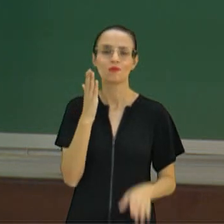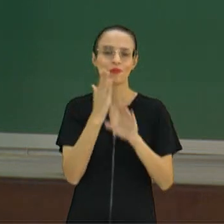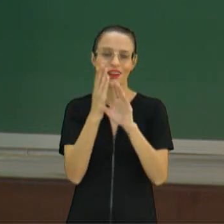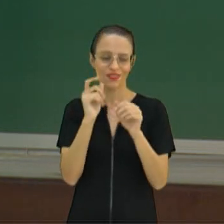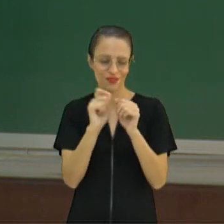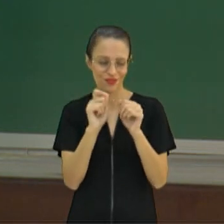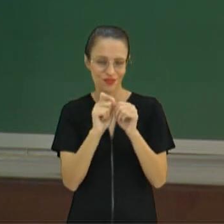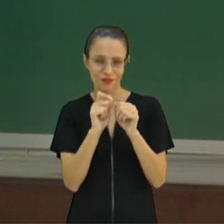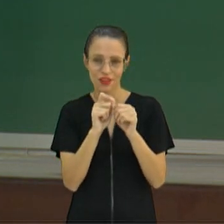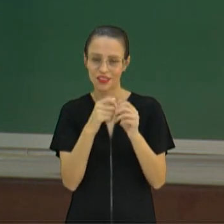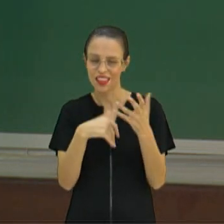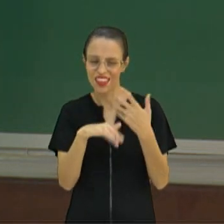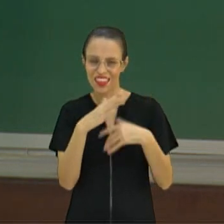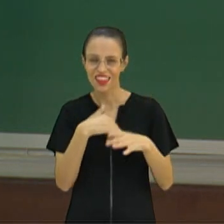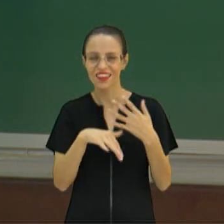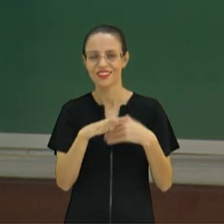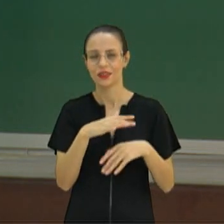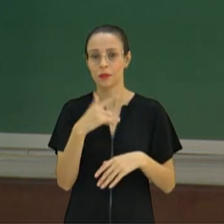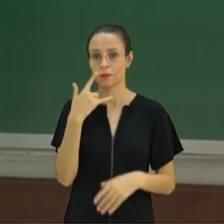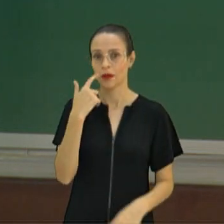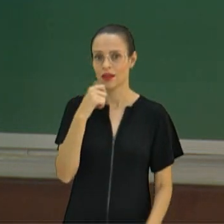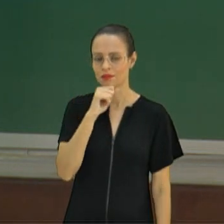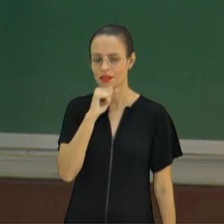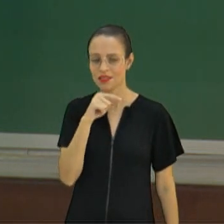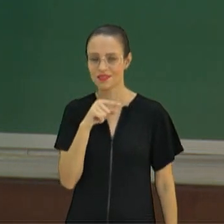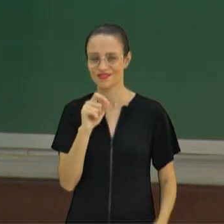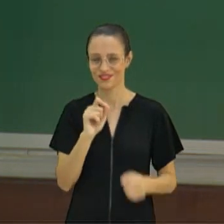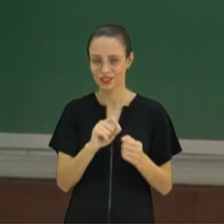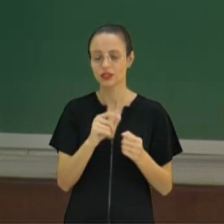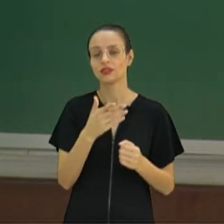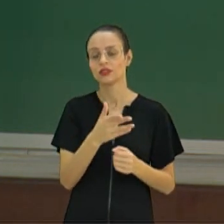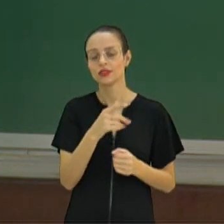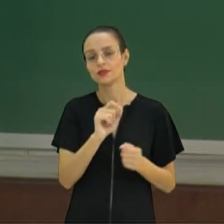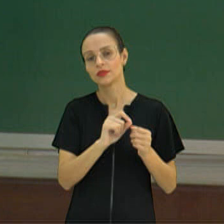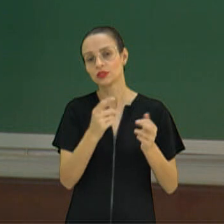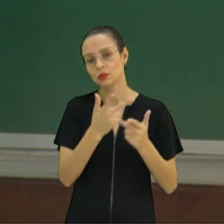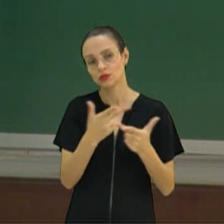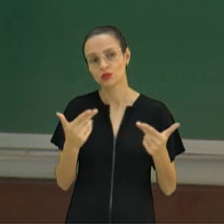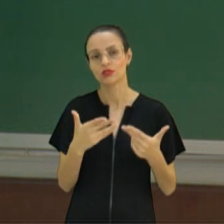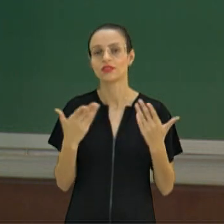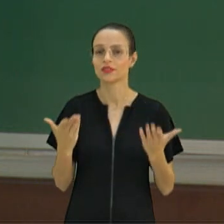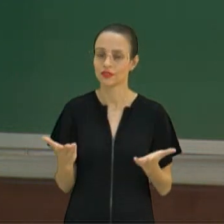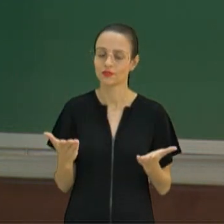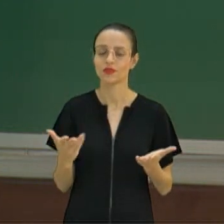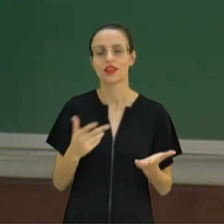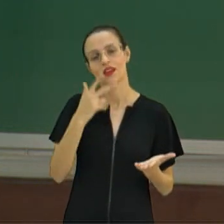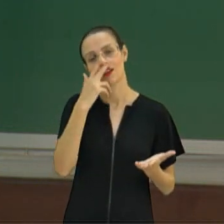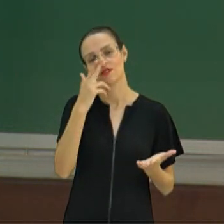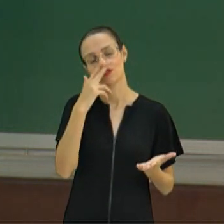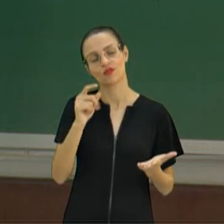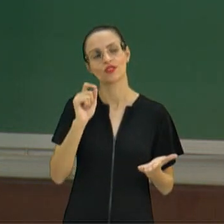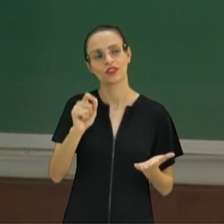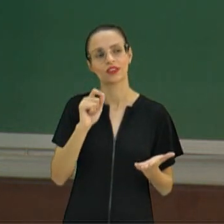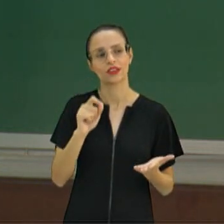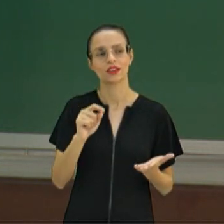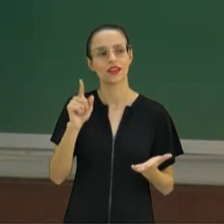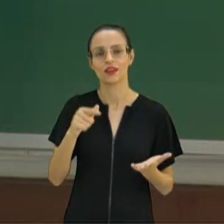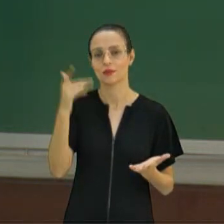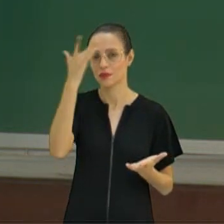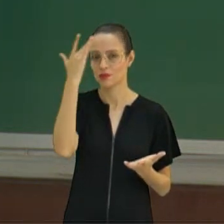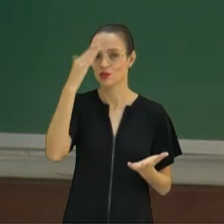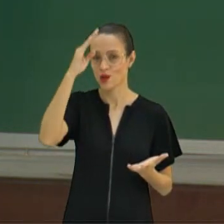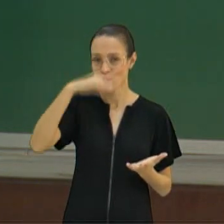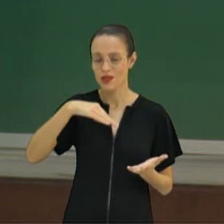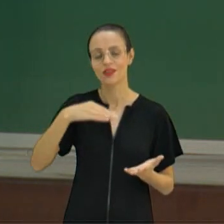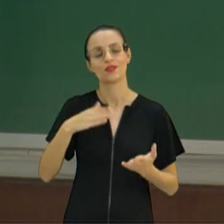fazia algumas artes, né? Como os pais falam. Ele fazia aí algumas coisas e ele achava que era uma pessoa ruim. E o